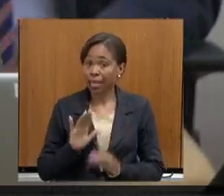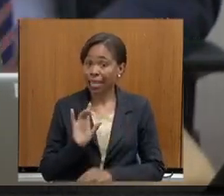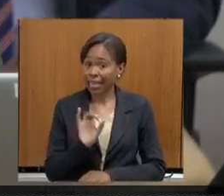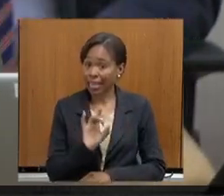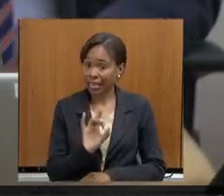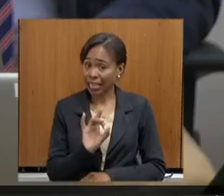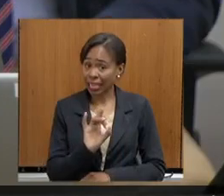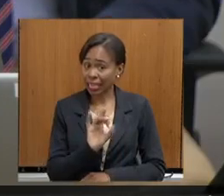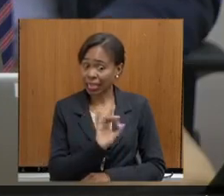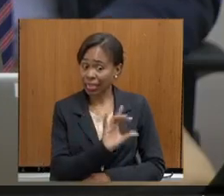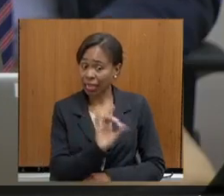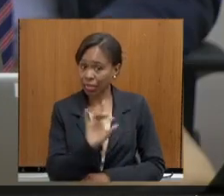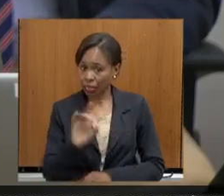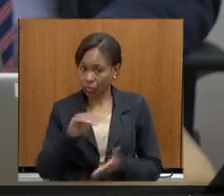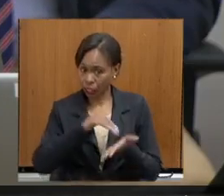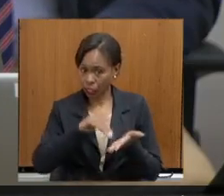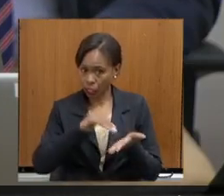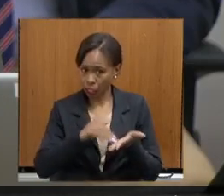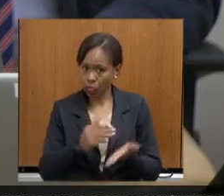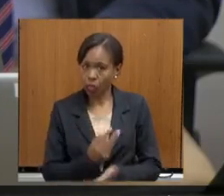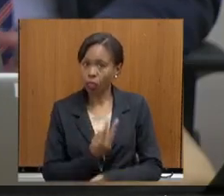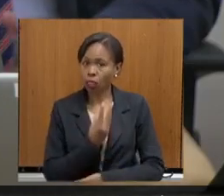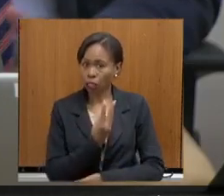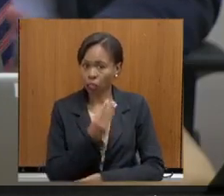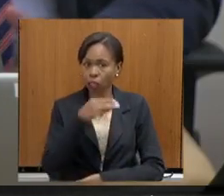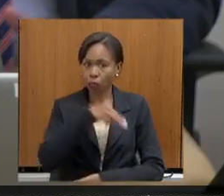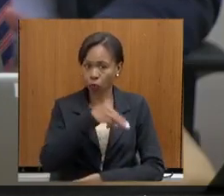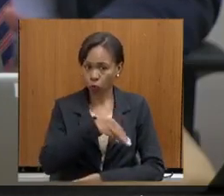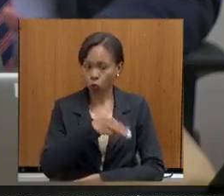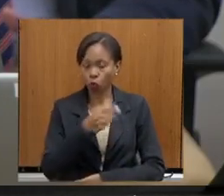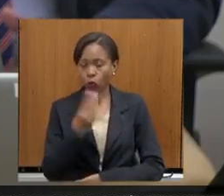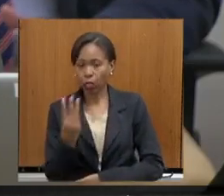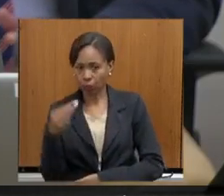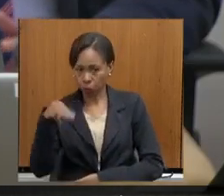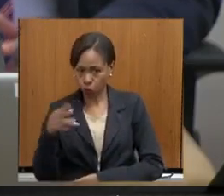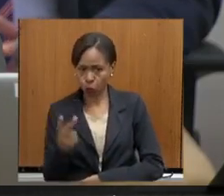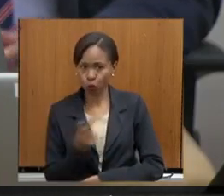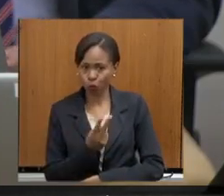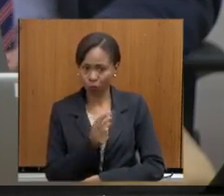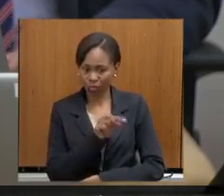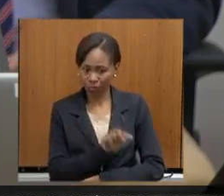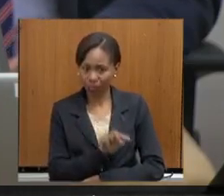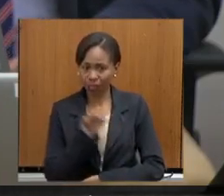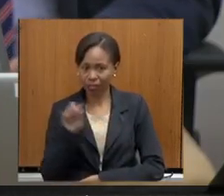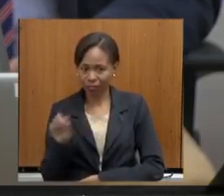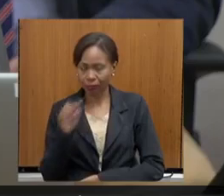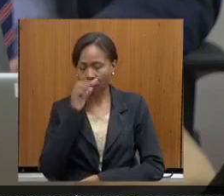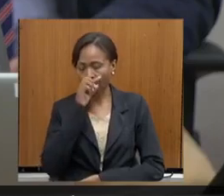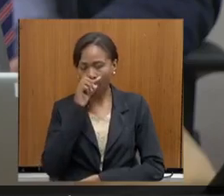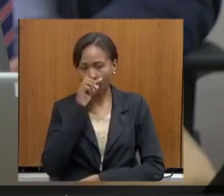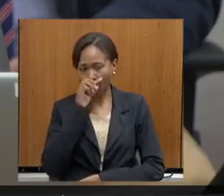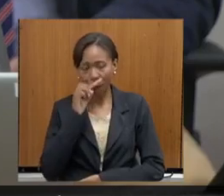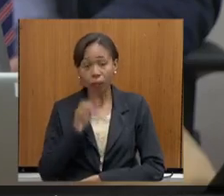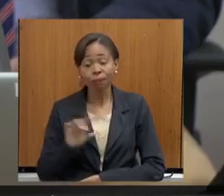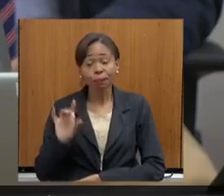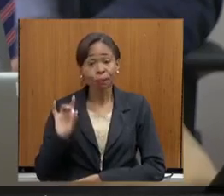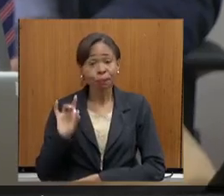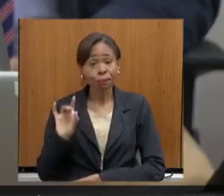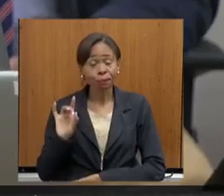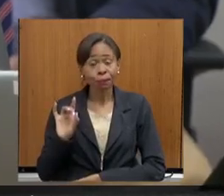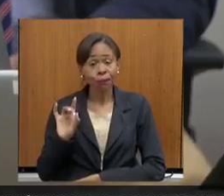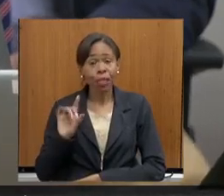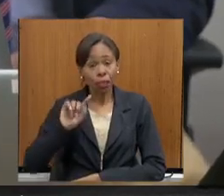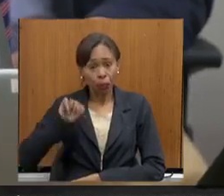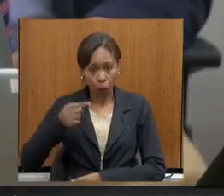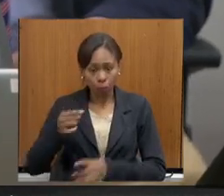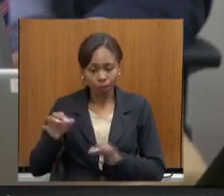autoridade Estadual após cada autoridade é cada interpelação